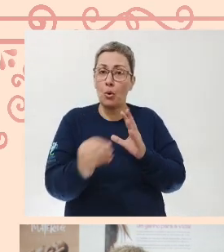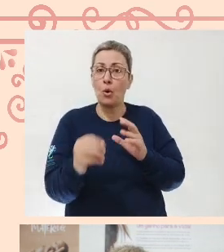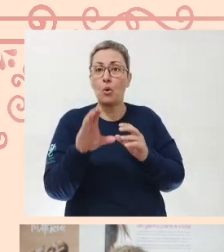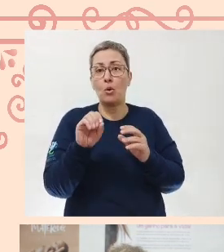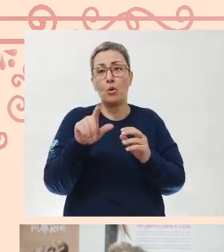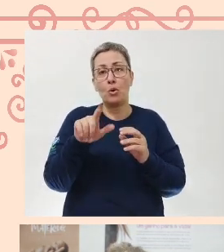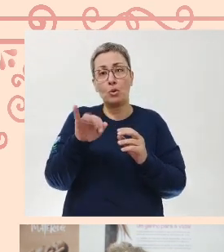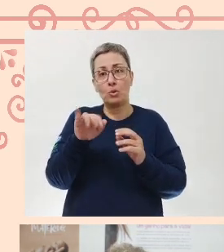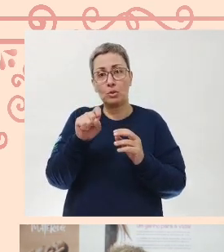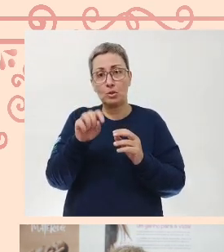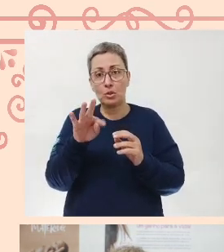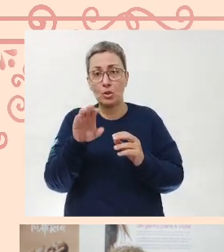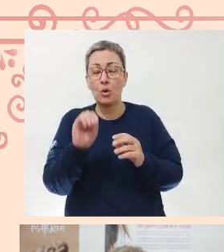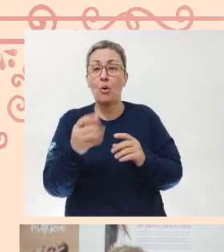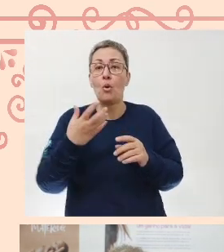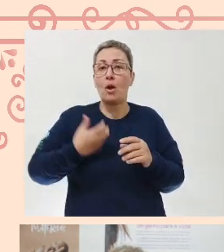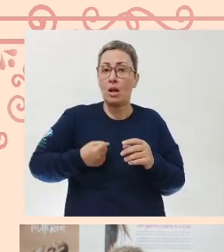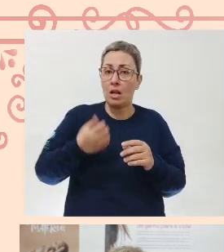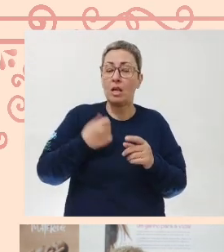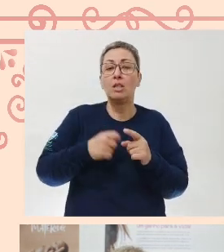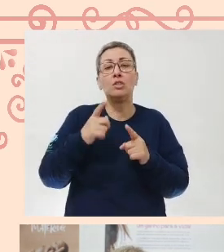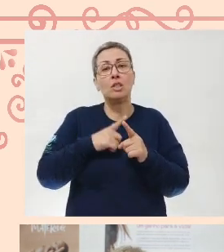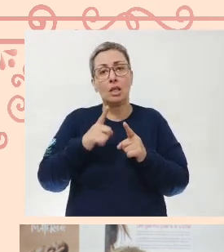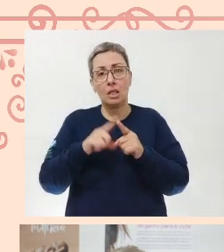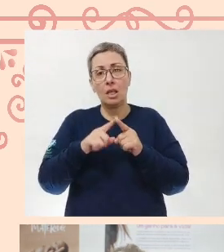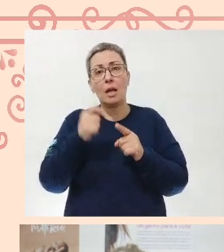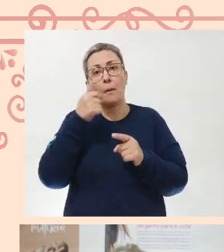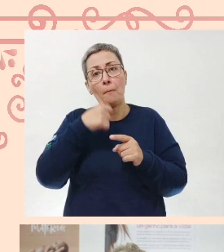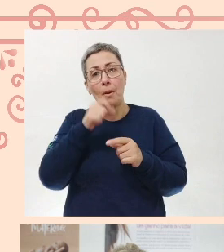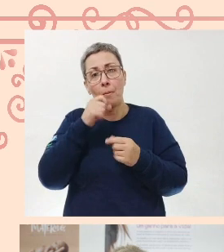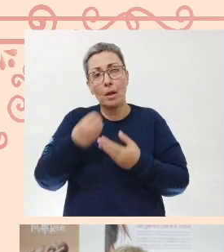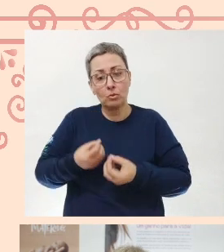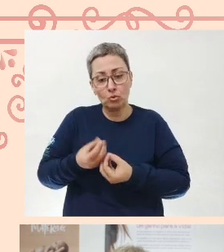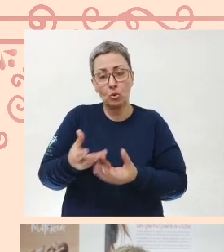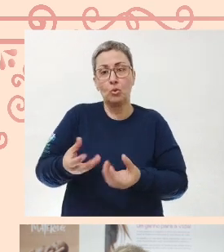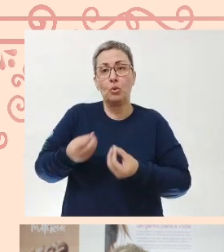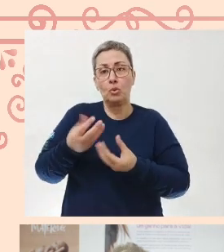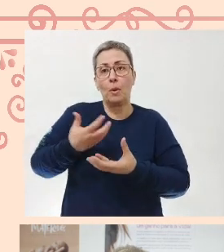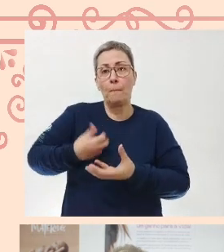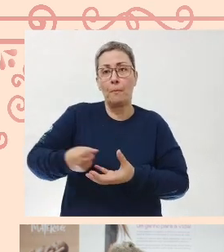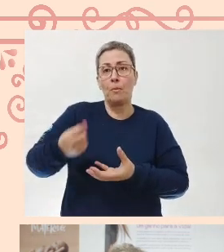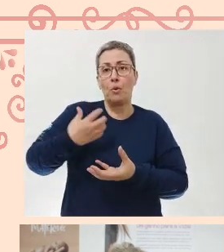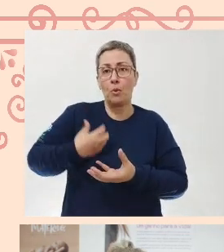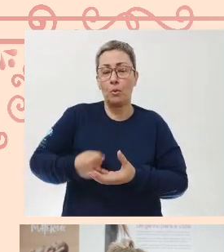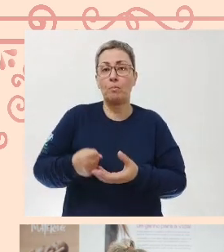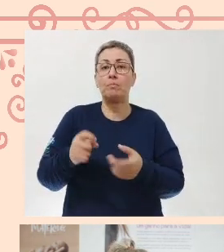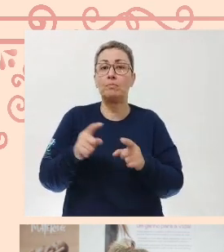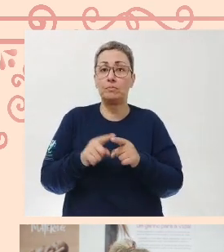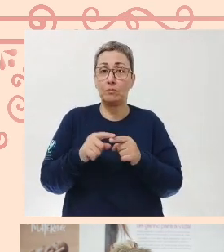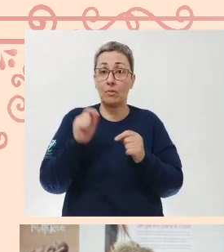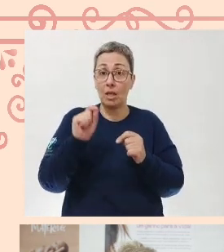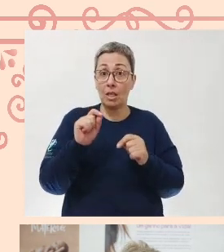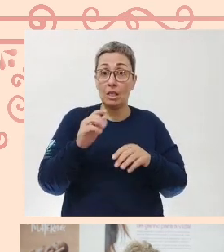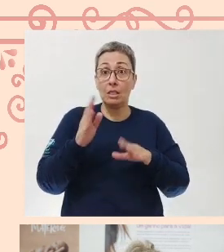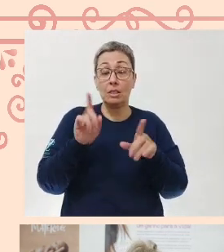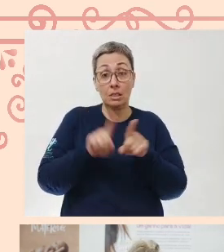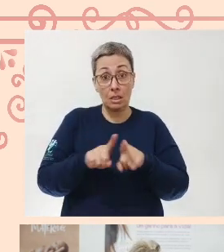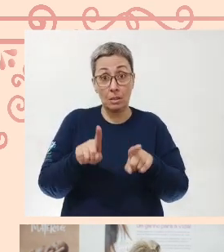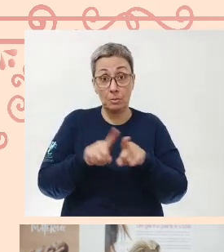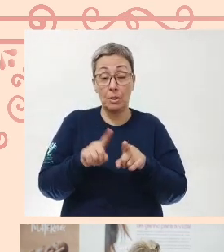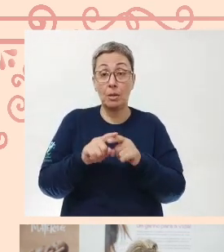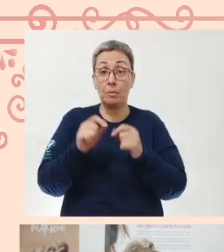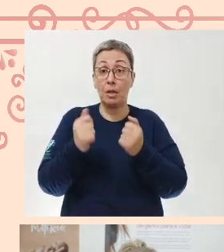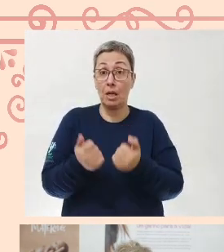com esse colostro, com esse leite que a mãe já na sala de parto começa a extrair.